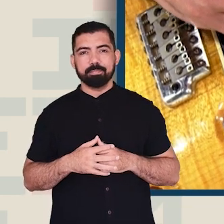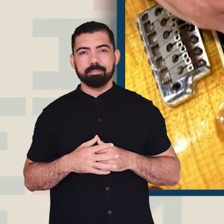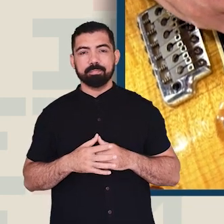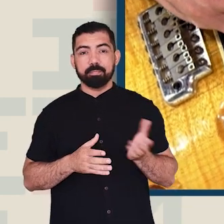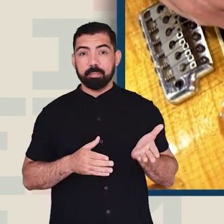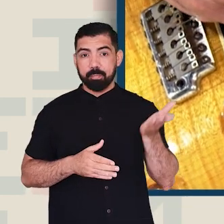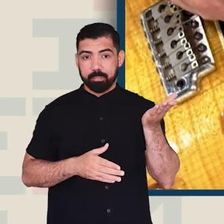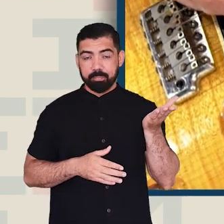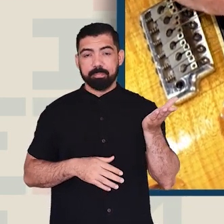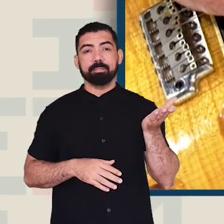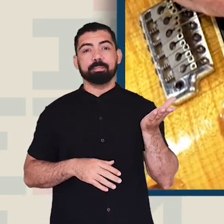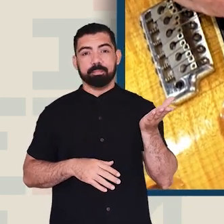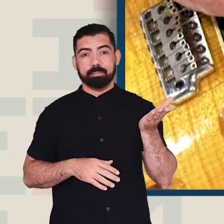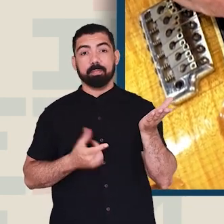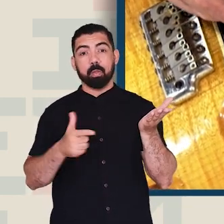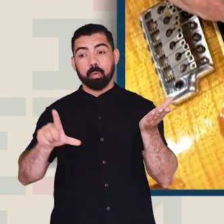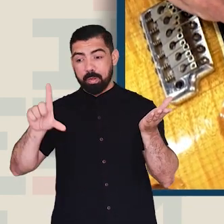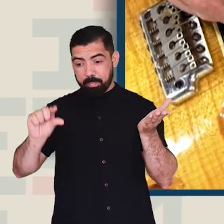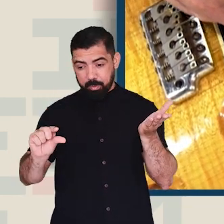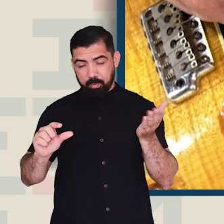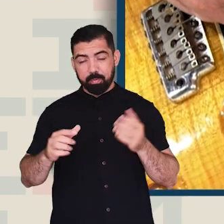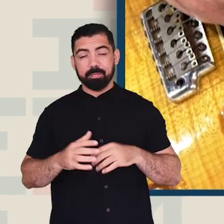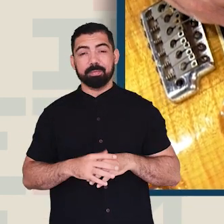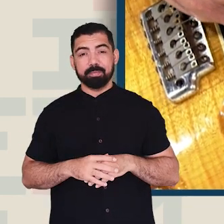Maior. Vai ter outro menor.